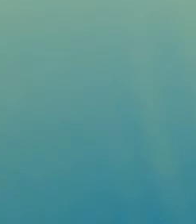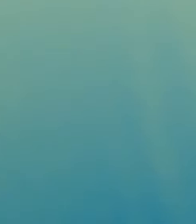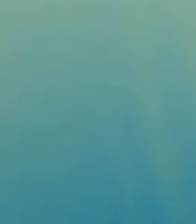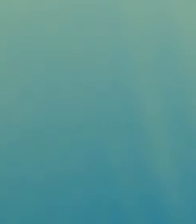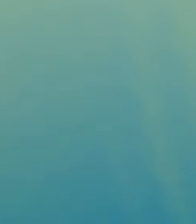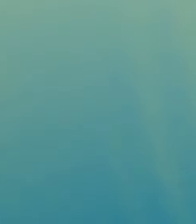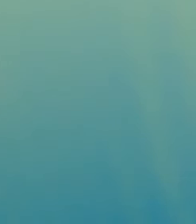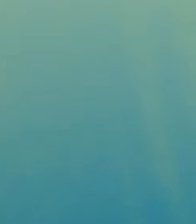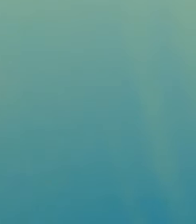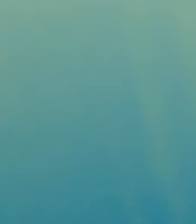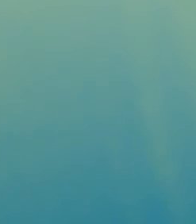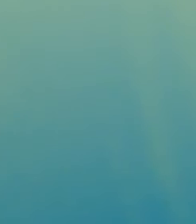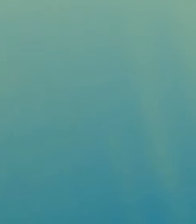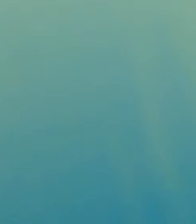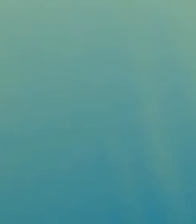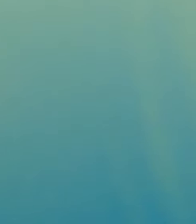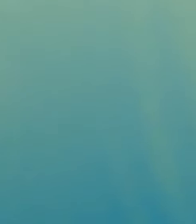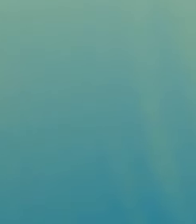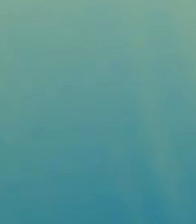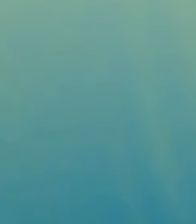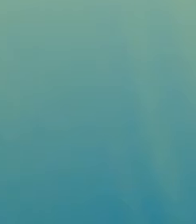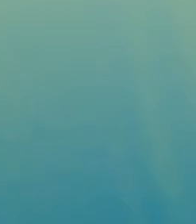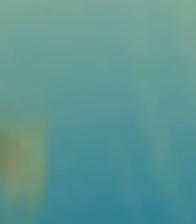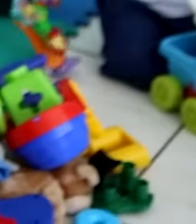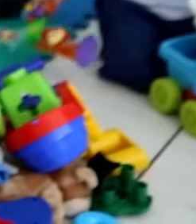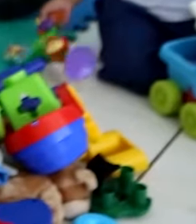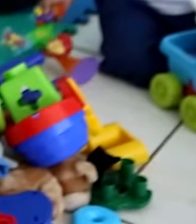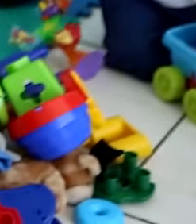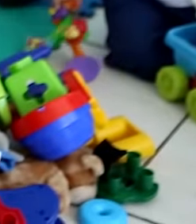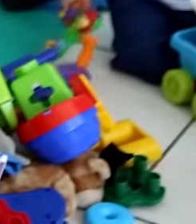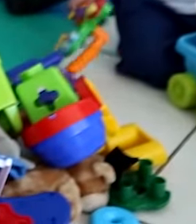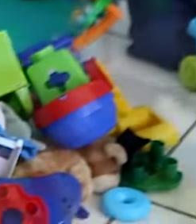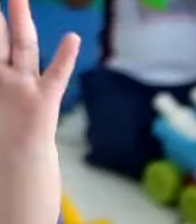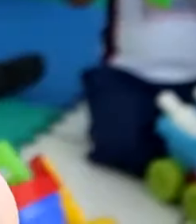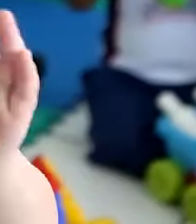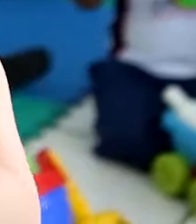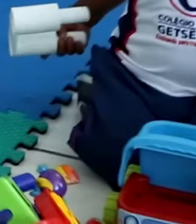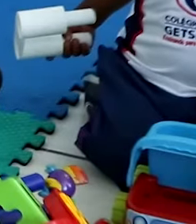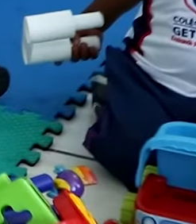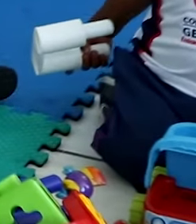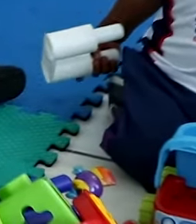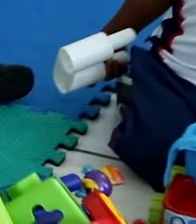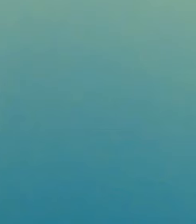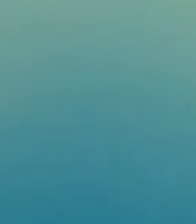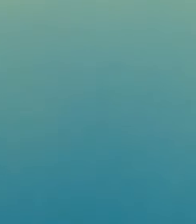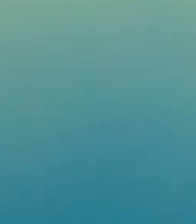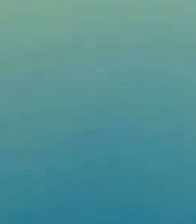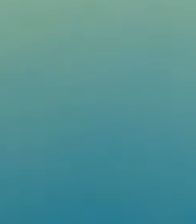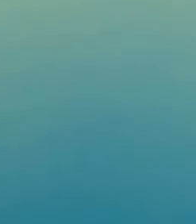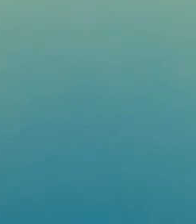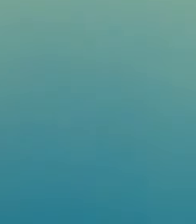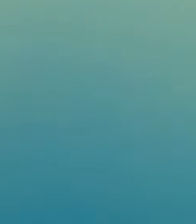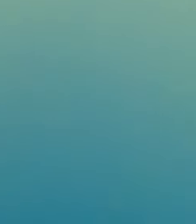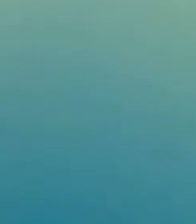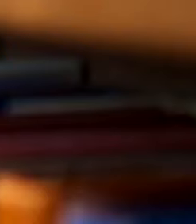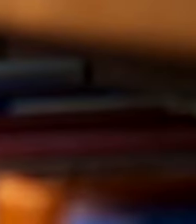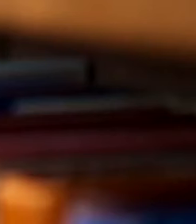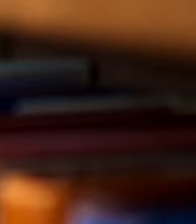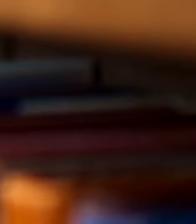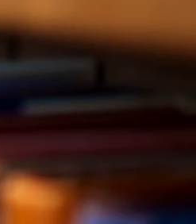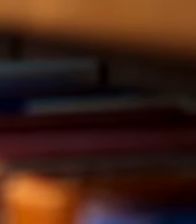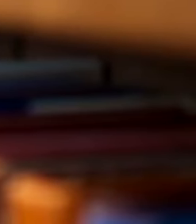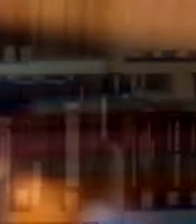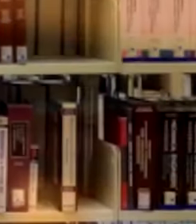parquinho. Sabe o lugar mais fofinho do colégio? O Jet Baby, olha que gracinha. Eu amo história.